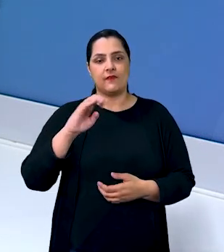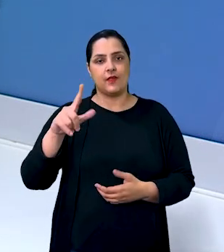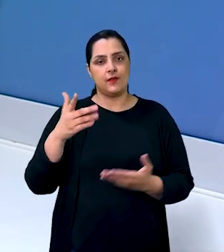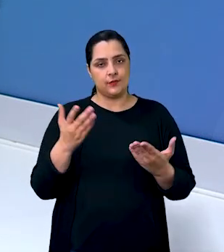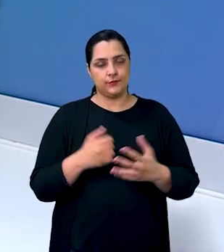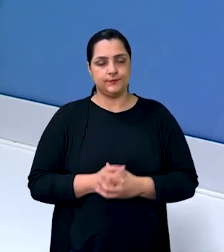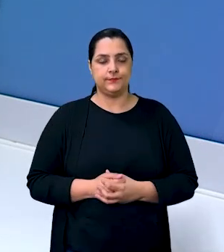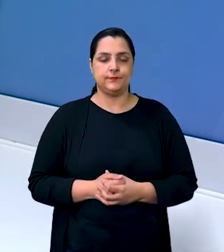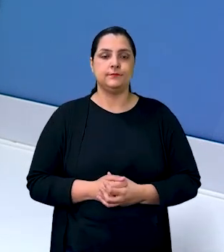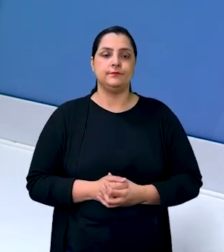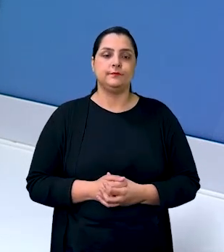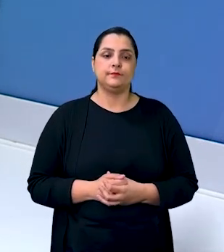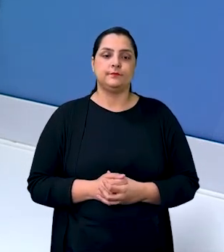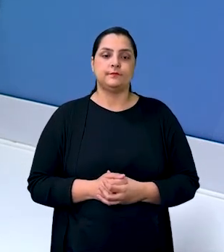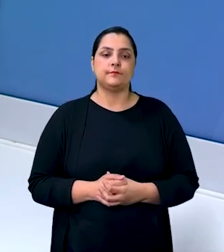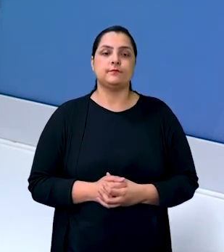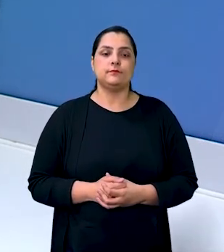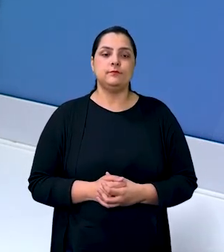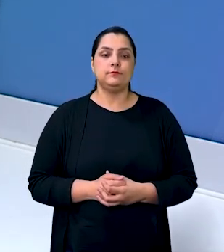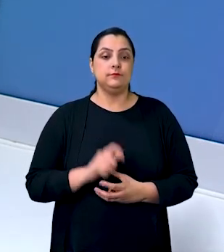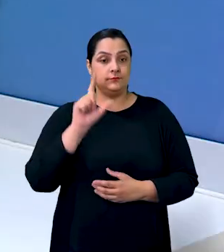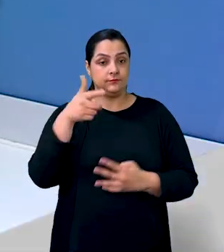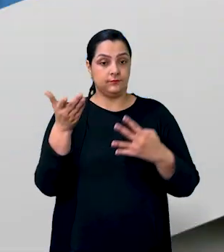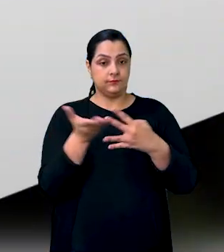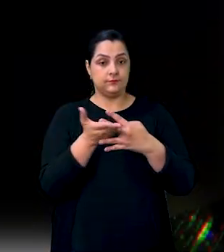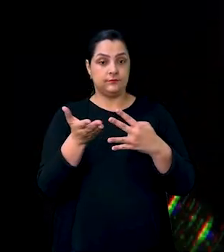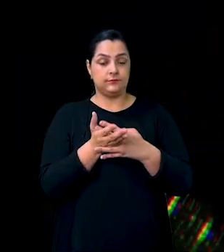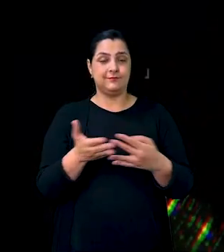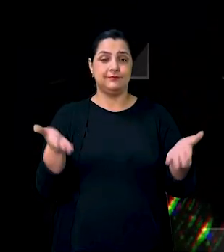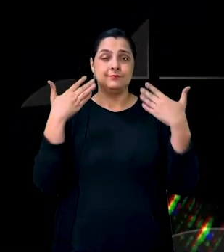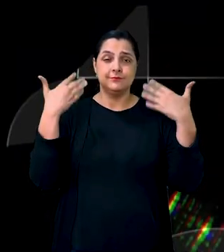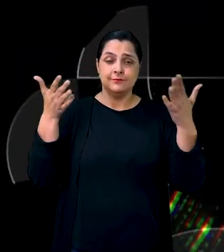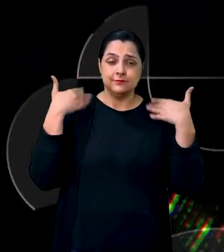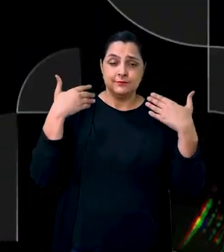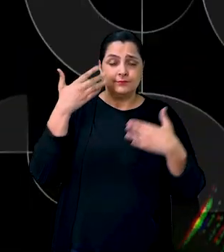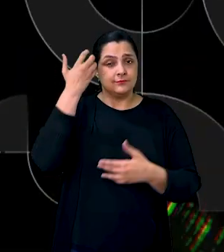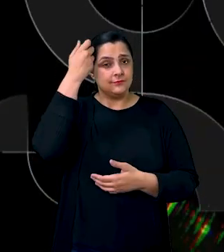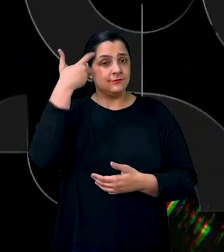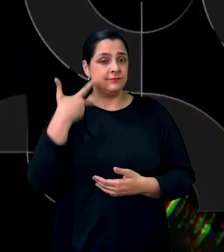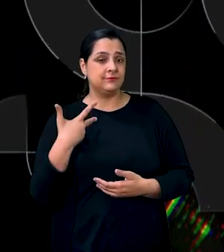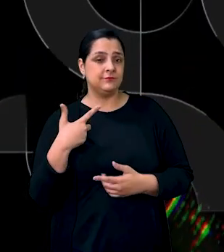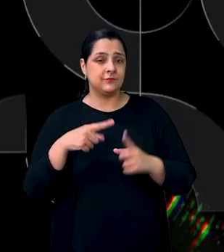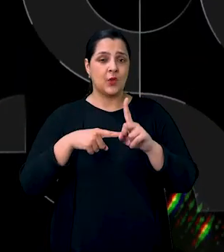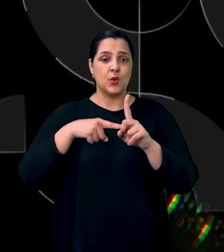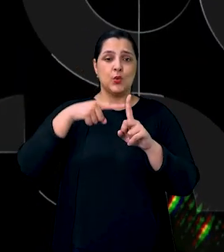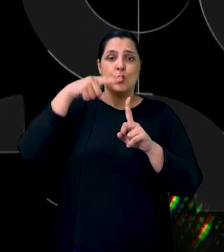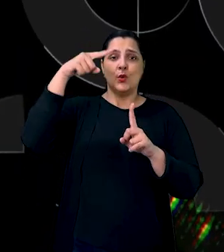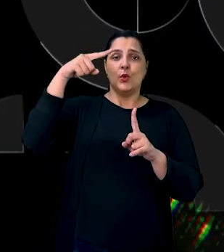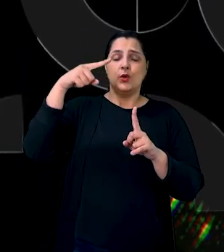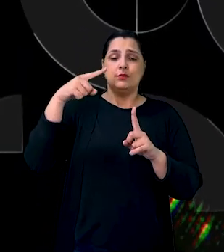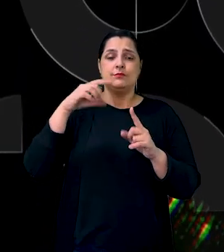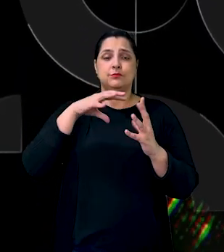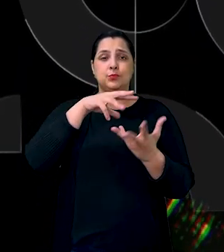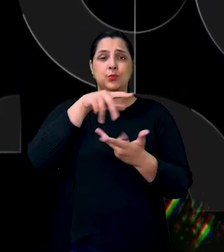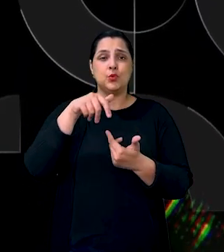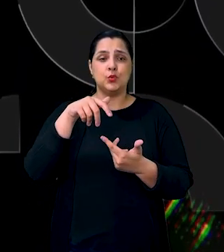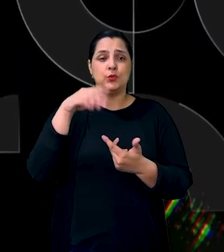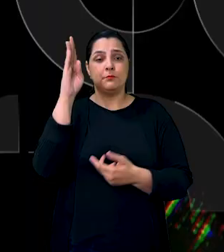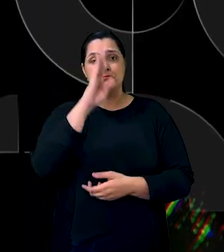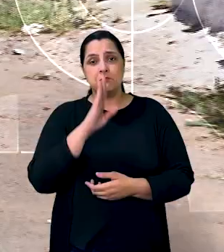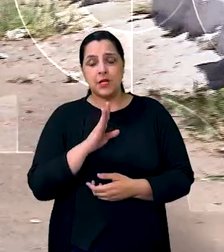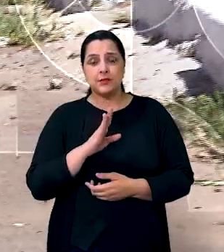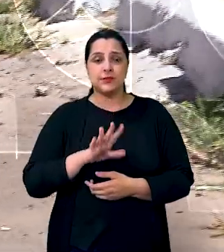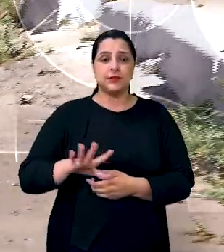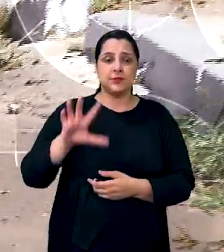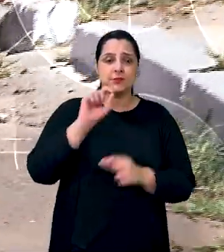informações, Rafael, e até mais. No próximo bloco, ondas de calor, temperaturas elevadas em grande parte do